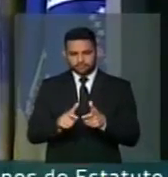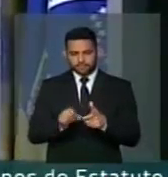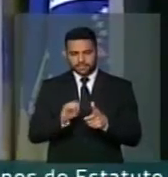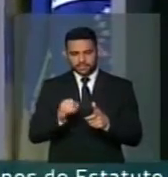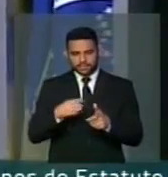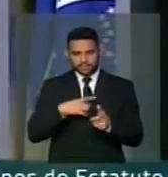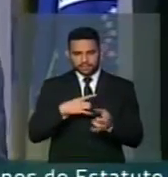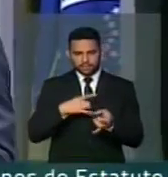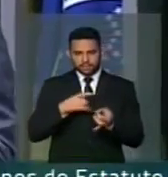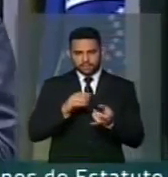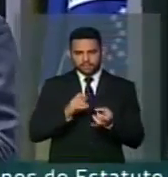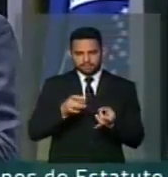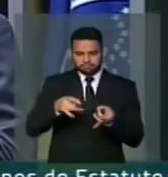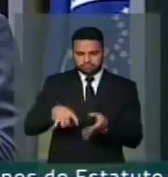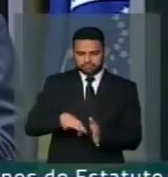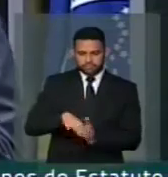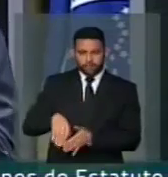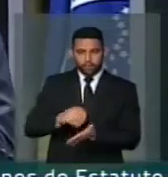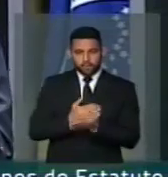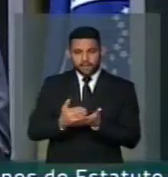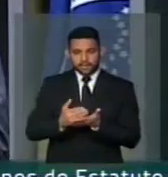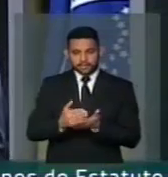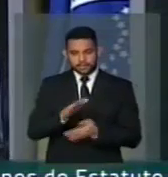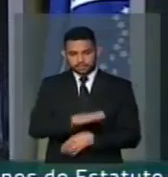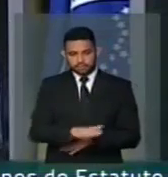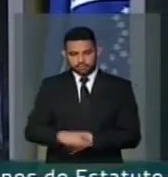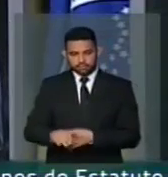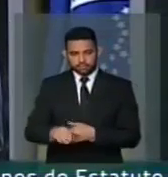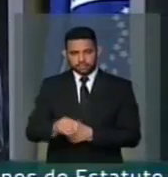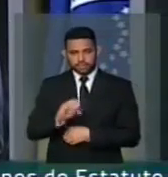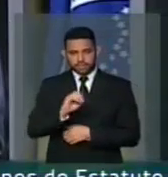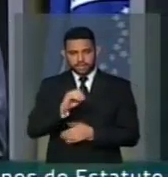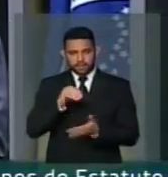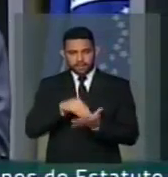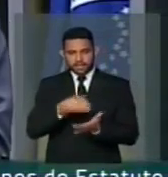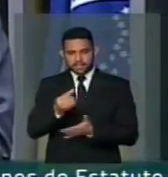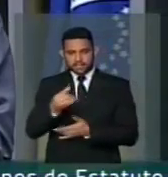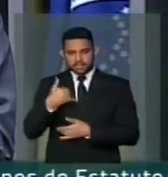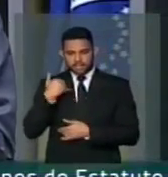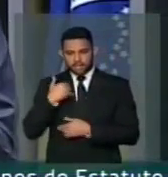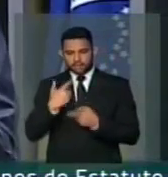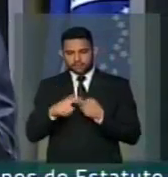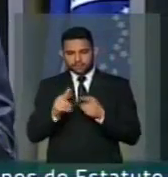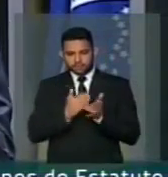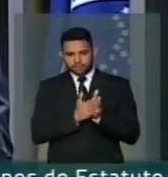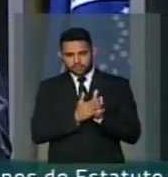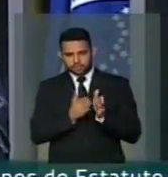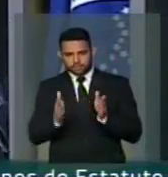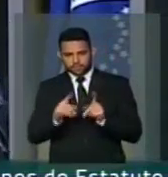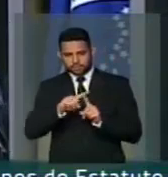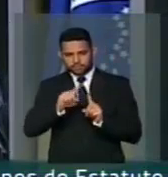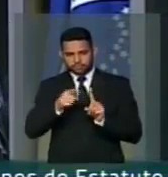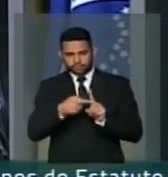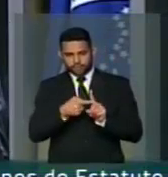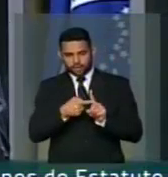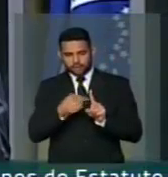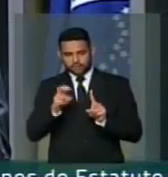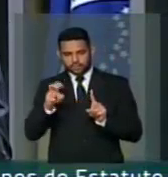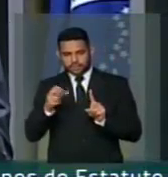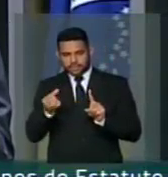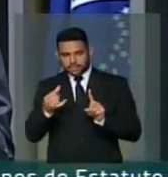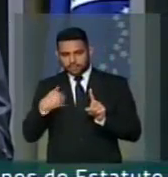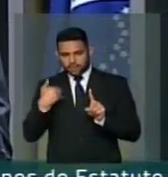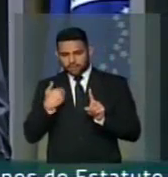se a exclusão começa na primeira infância, período da existência humana que vai do início da gestação até o 6º ano de